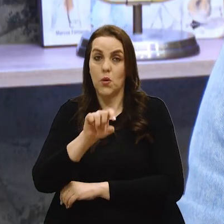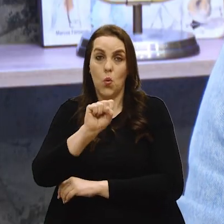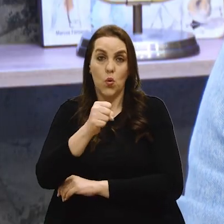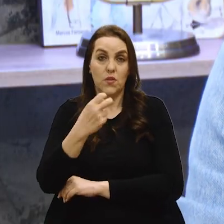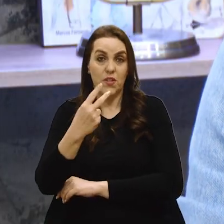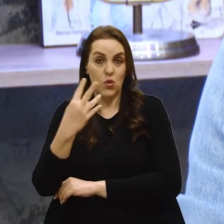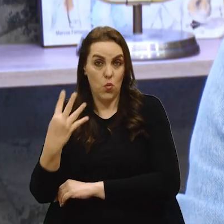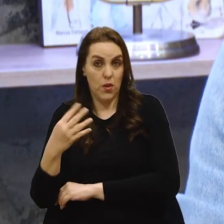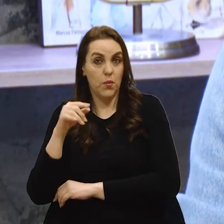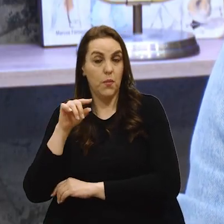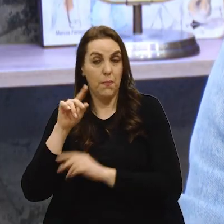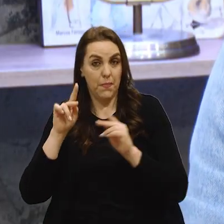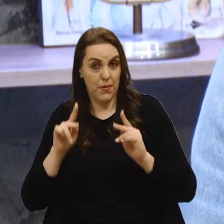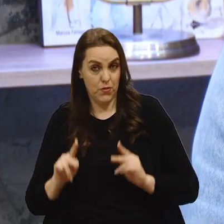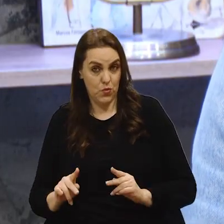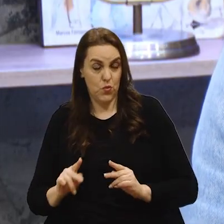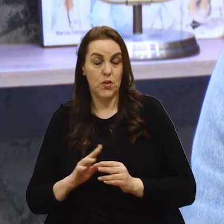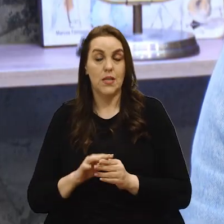194.824 pessoas para